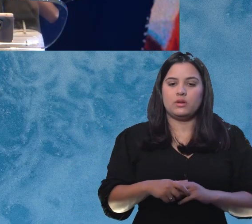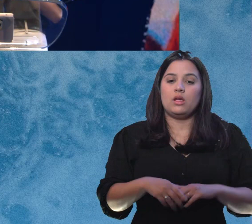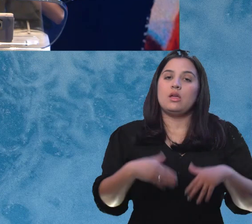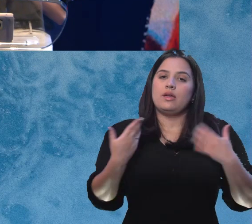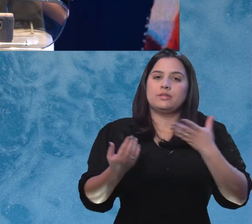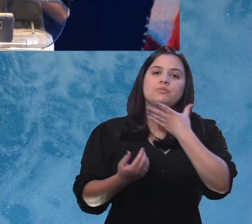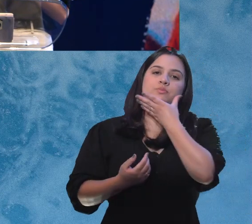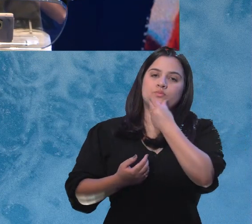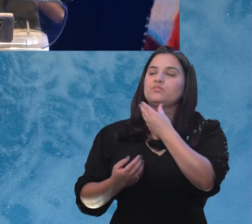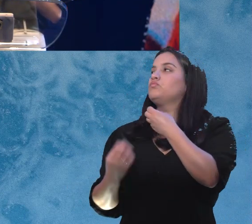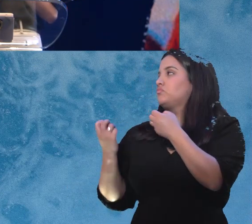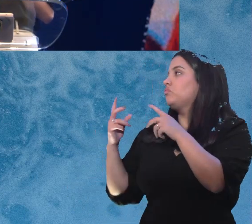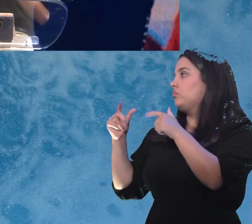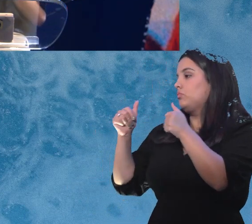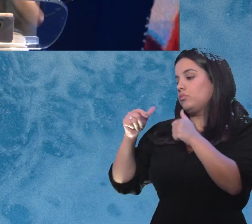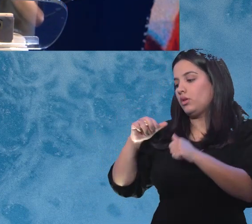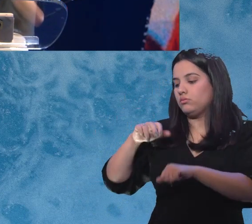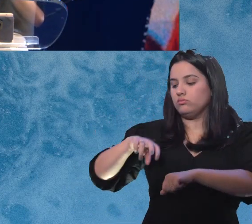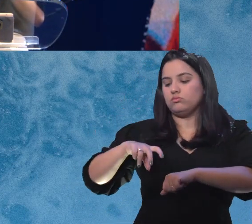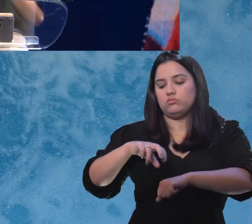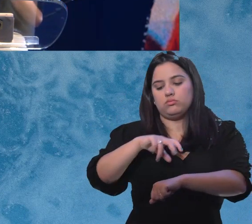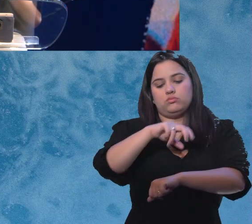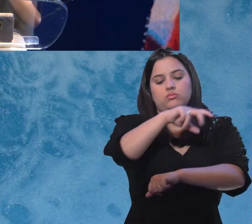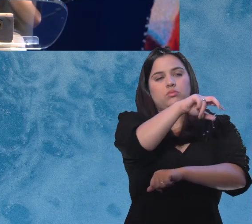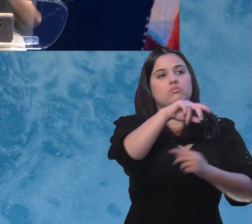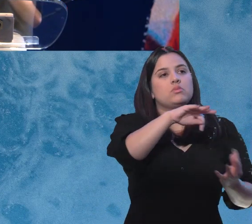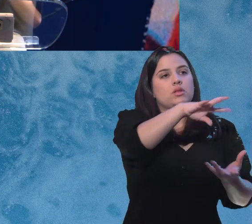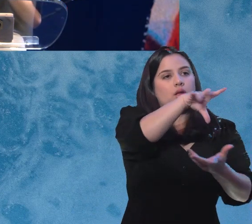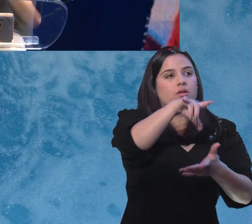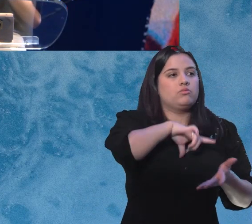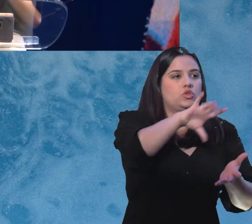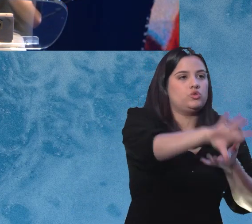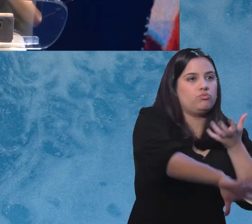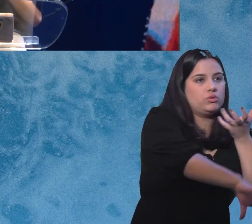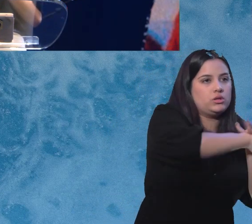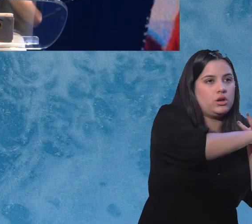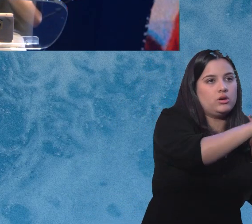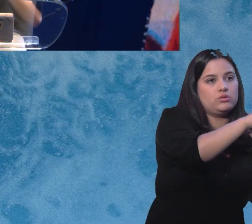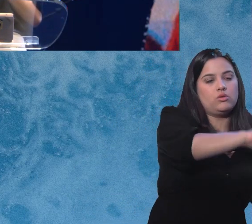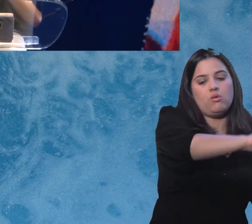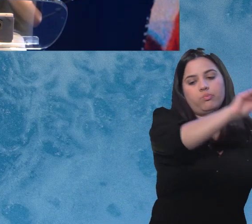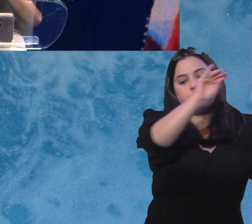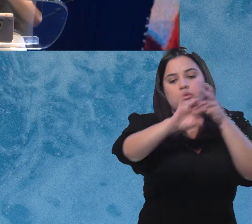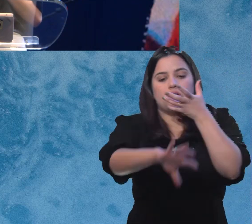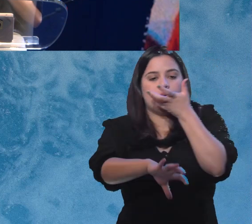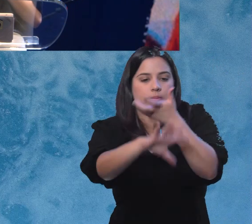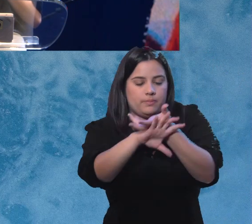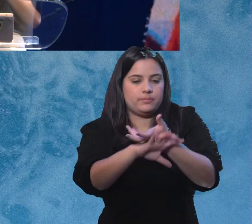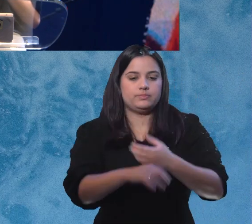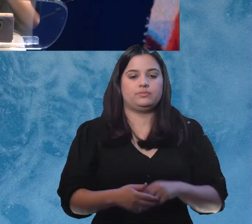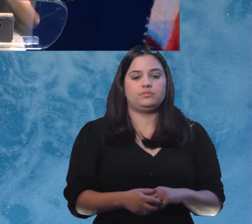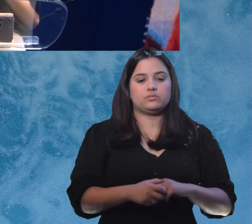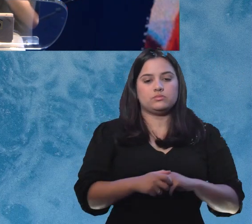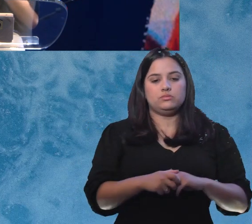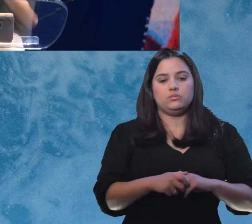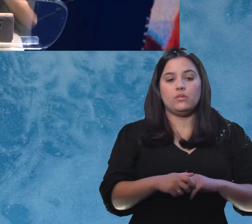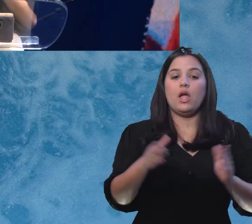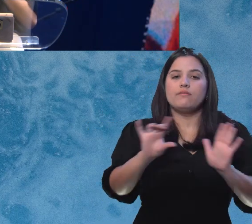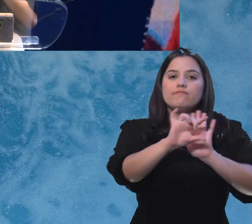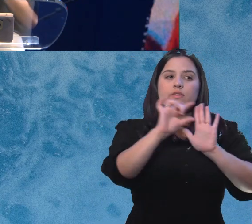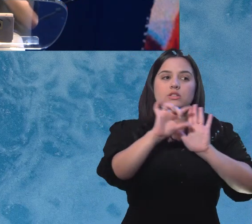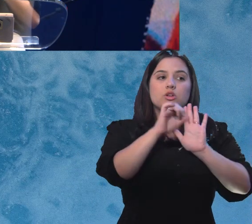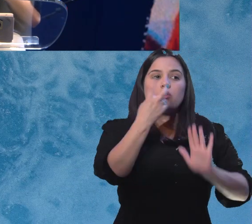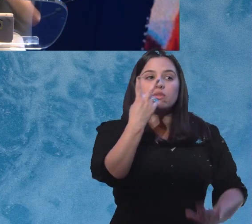subiram e fizeram reconhecimento da terra, desde o deserto de Zin até Reob, perto de Lebo-Amate. Aí no versículo